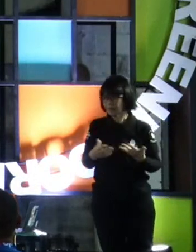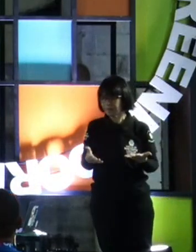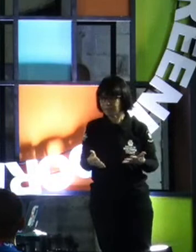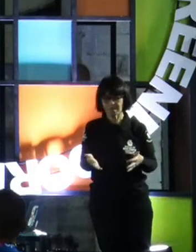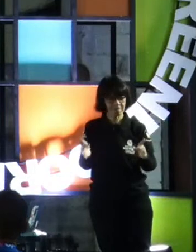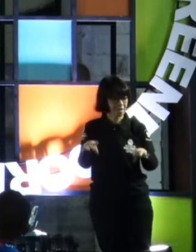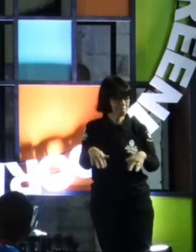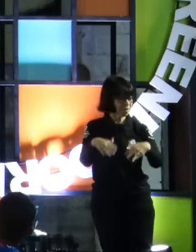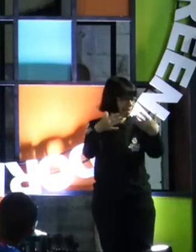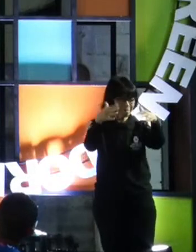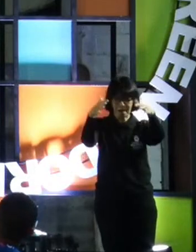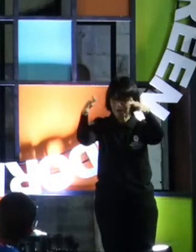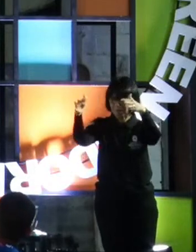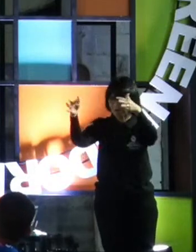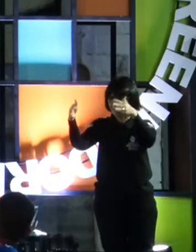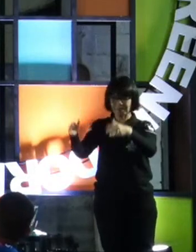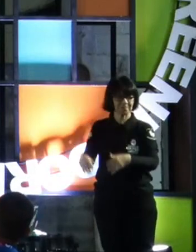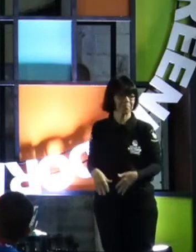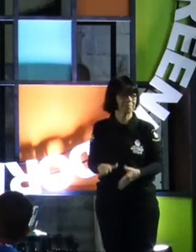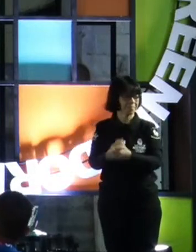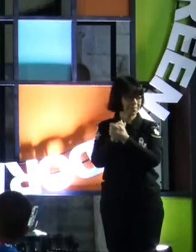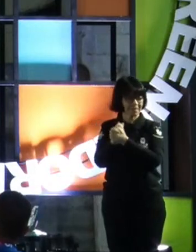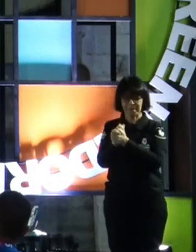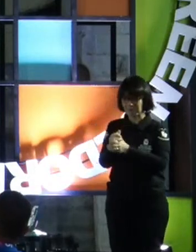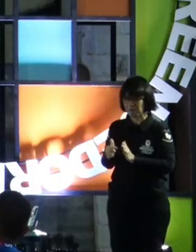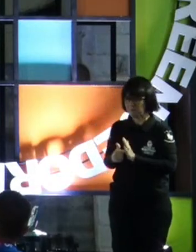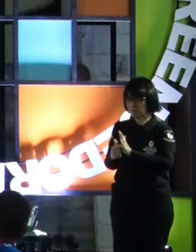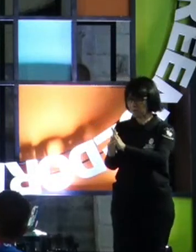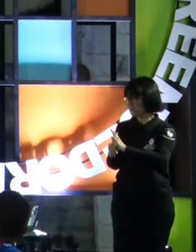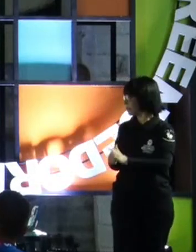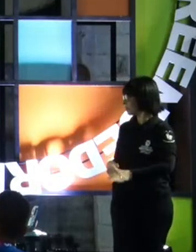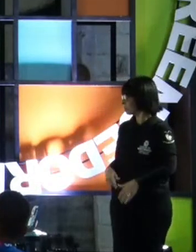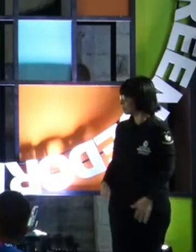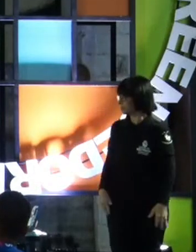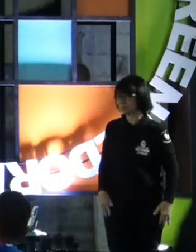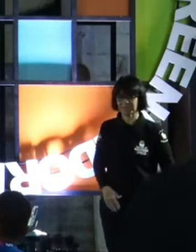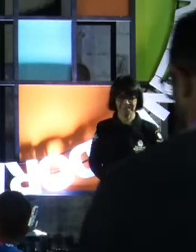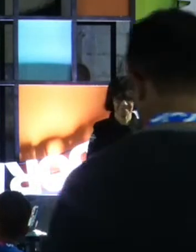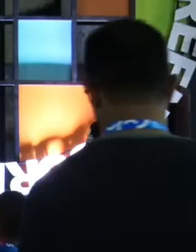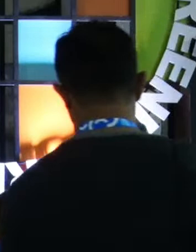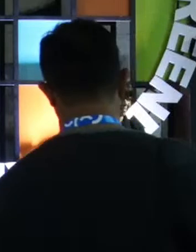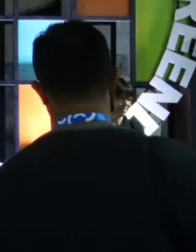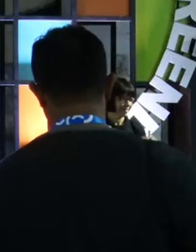Acabou mesmo. Parabéns pela apresentação, Edgar Andrade.